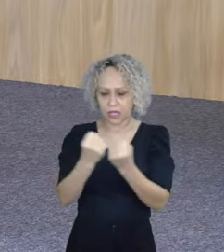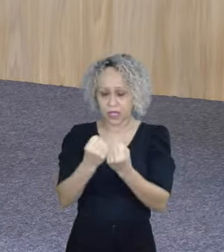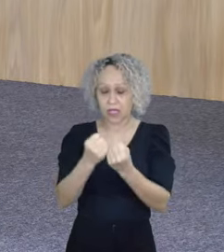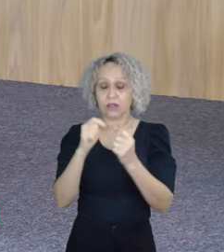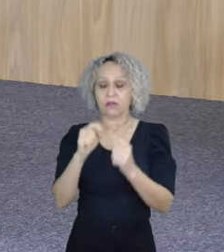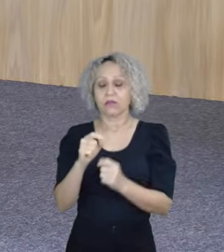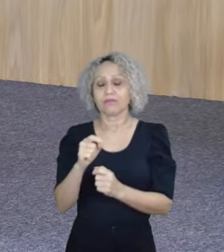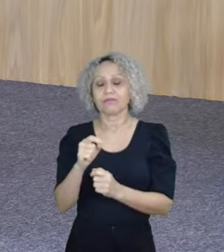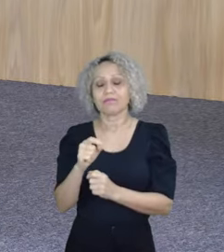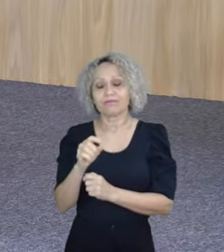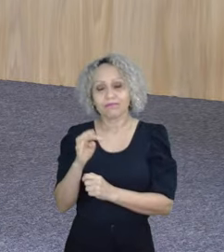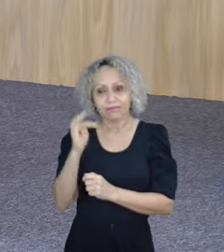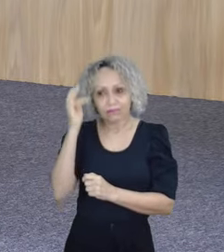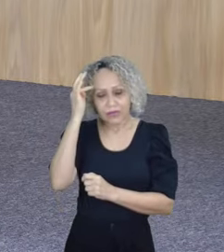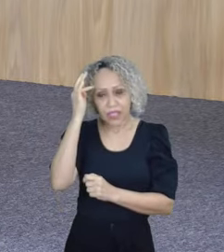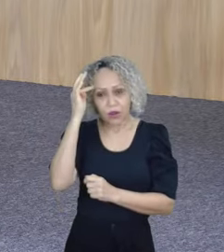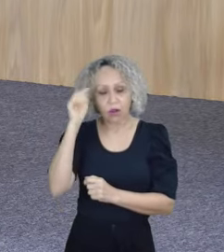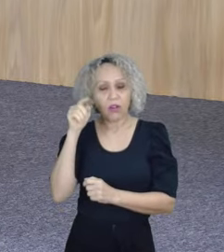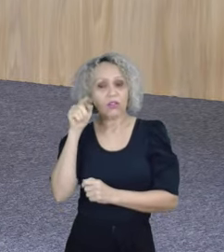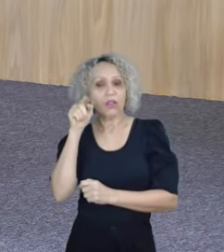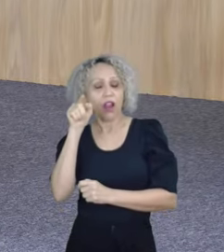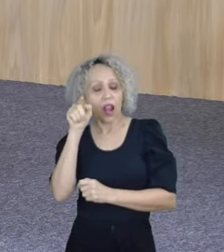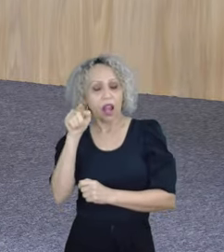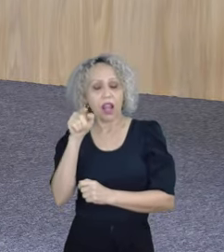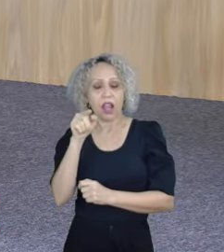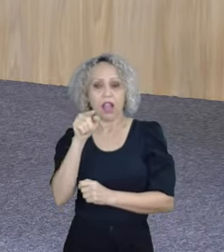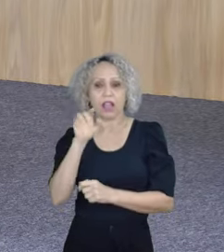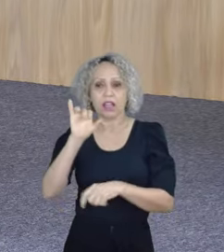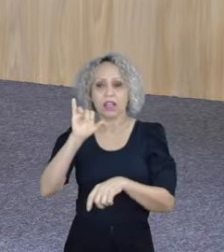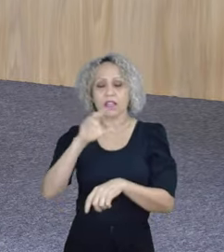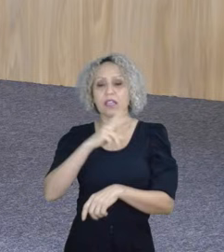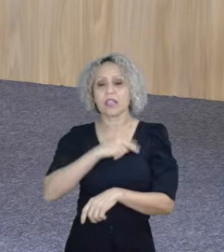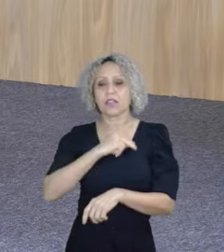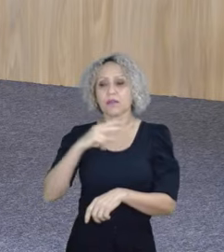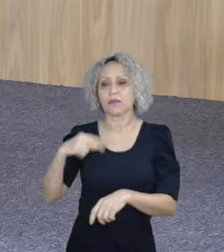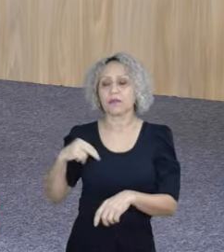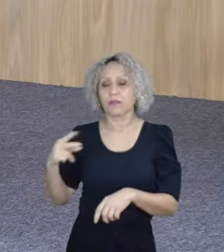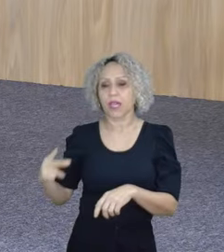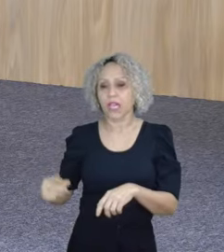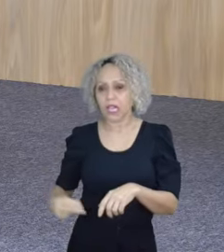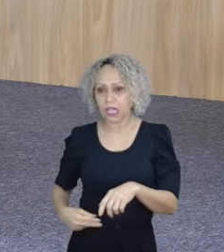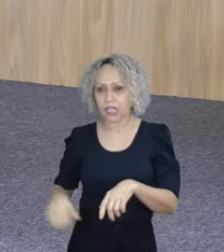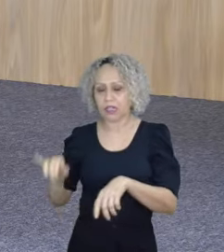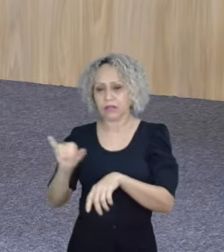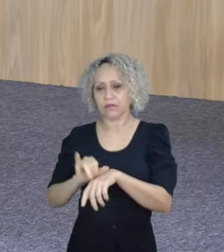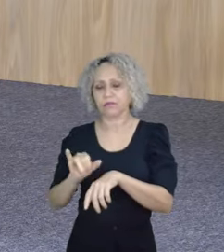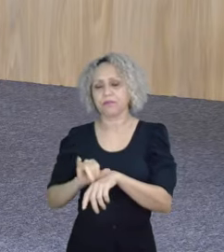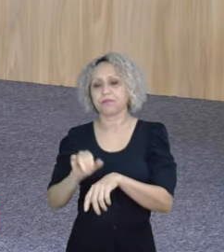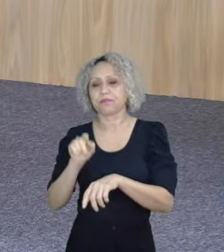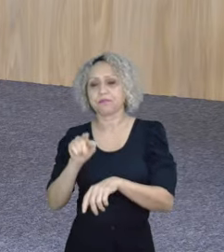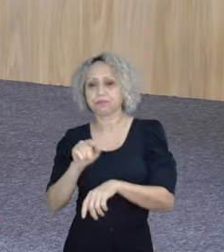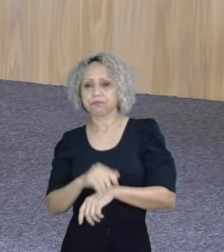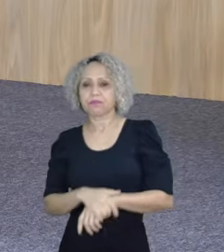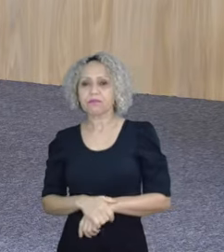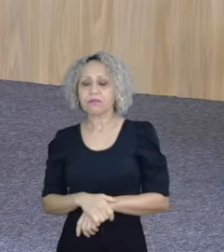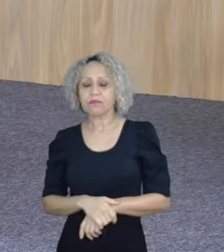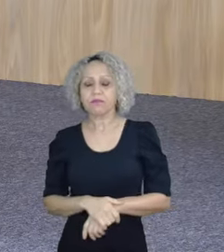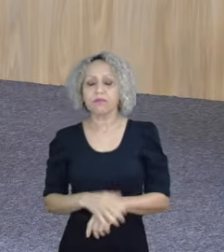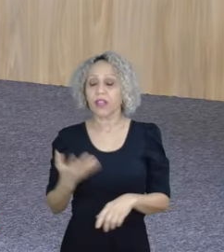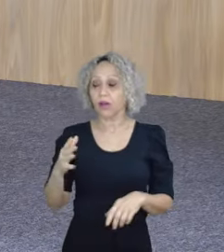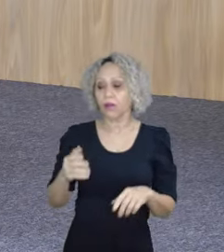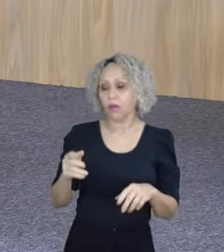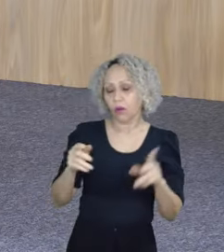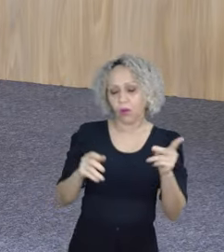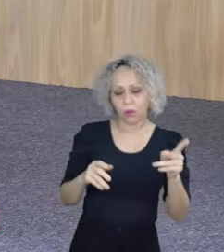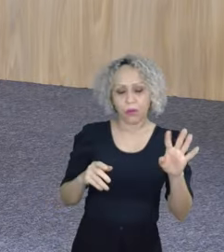Comunista Chinês, lá em Pequim. A visita da delegação brasileira ao país segue até o dia 20 de abril, afirmando uma parceria entre o PT e